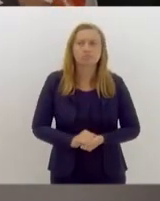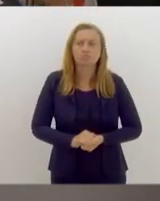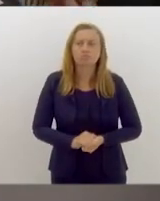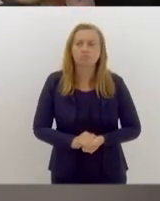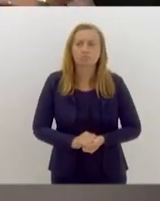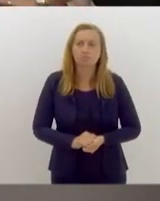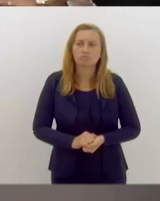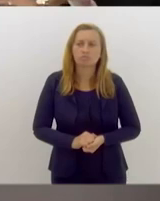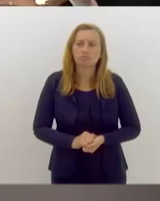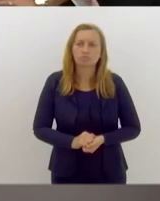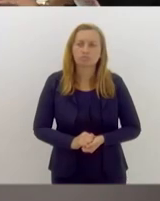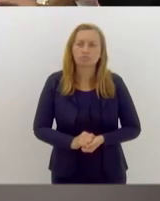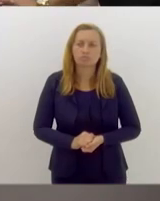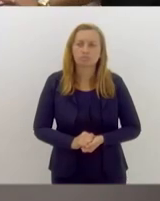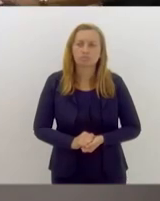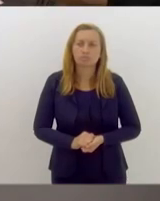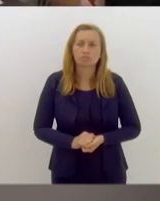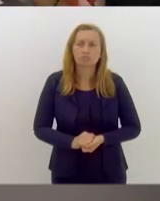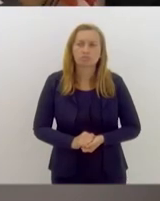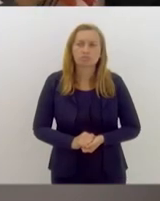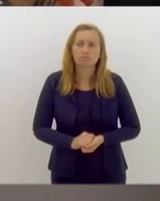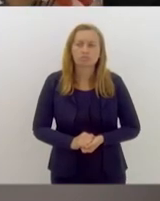implementação autoritária,